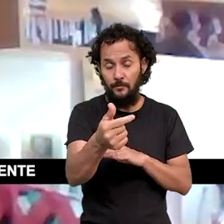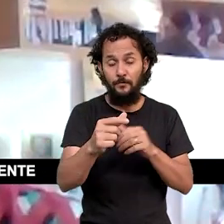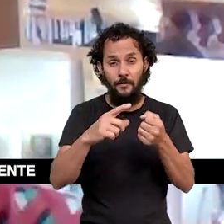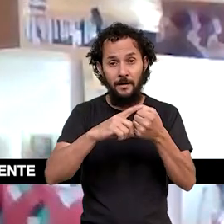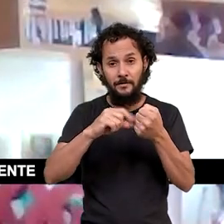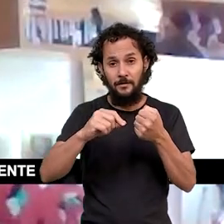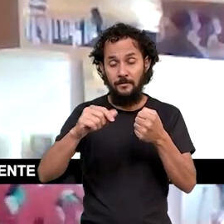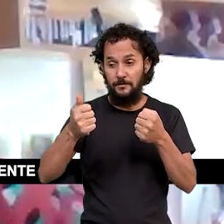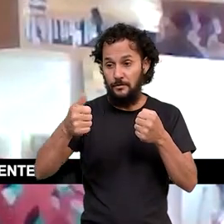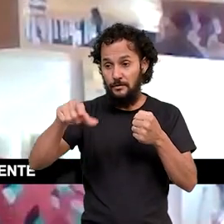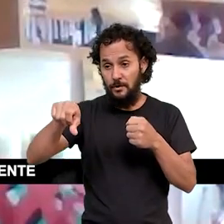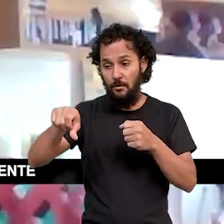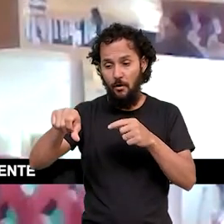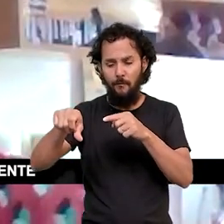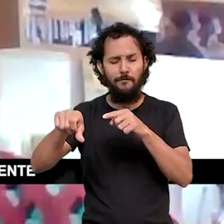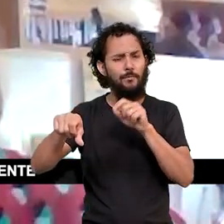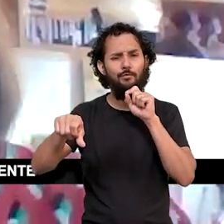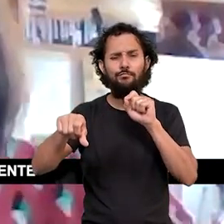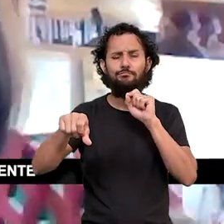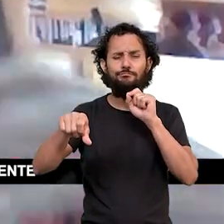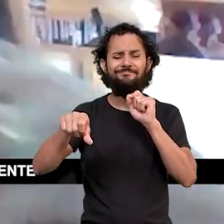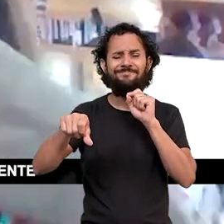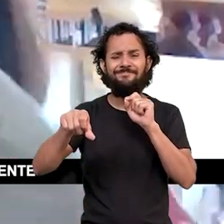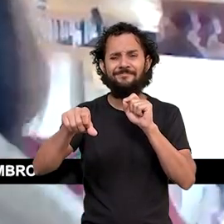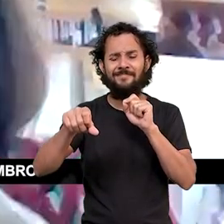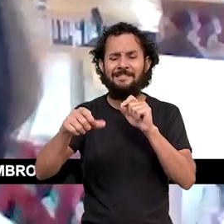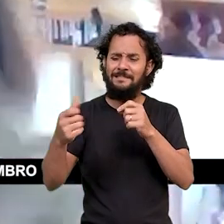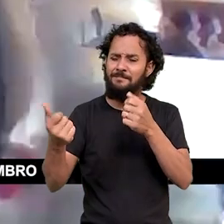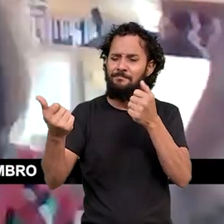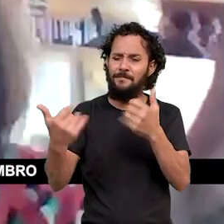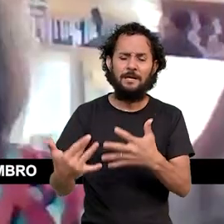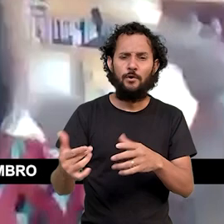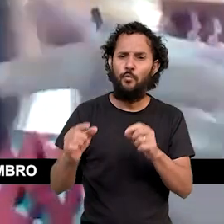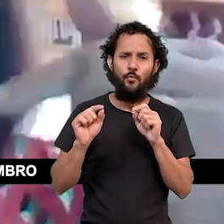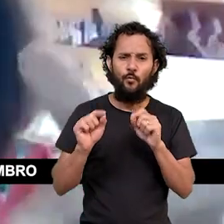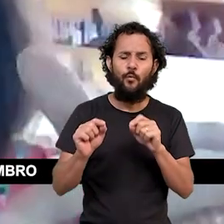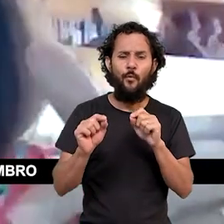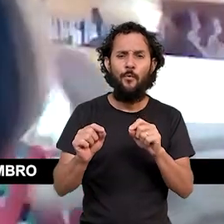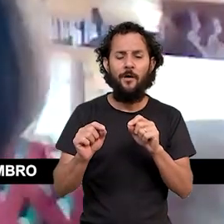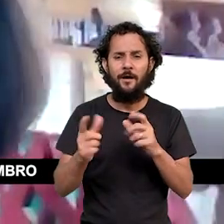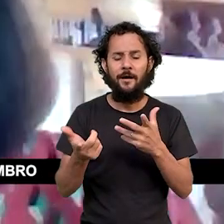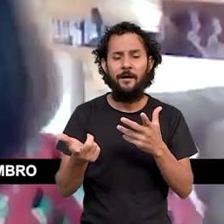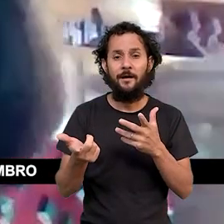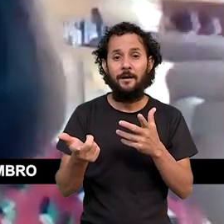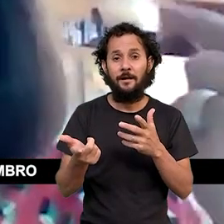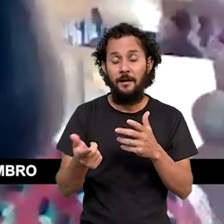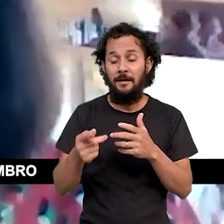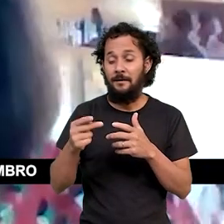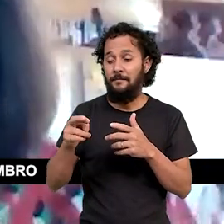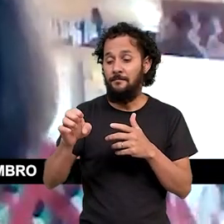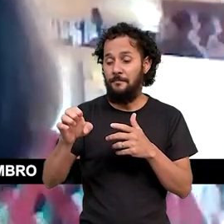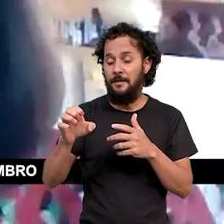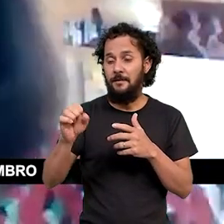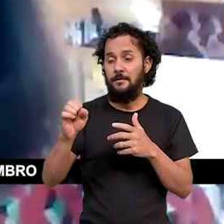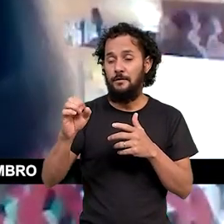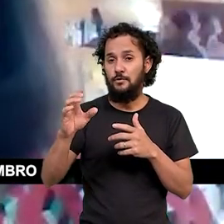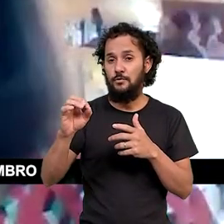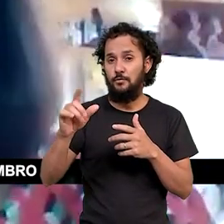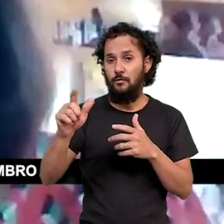5.692, no seu artigo 19, vai exatamente trazer que as